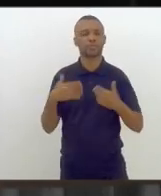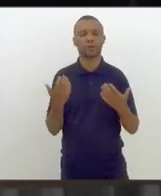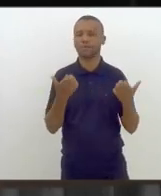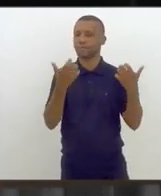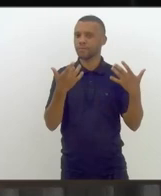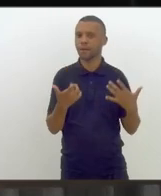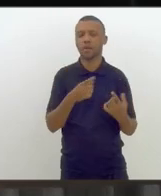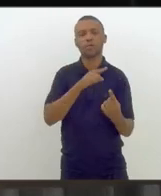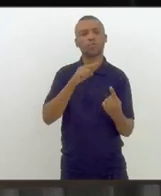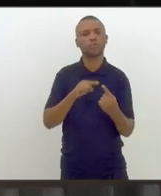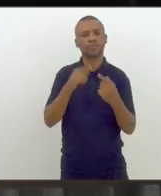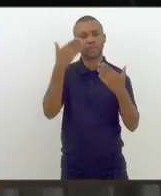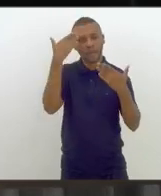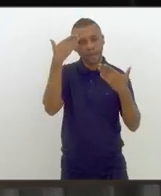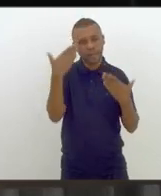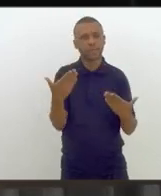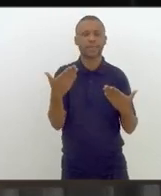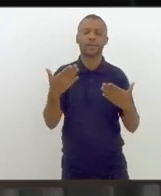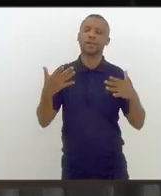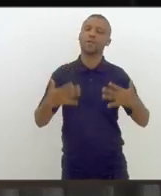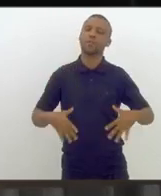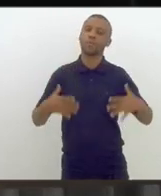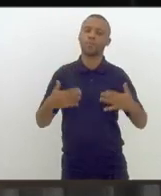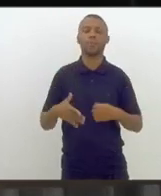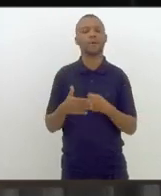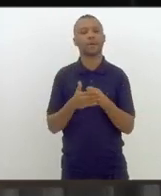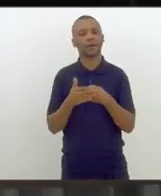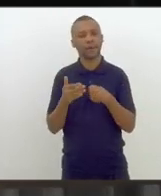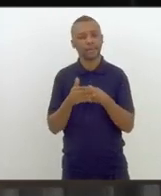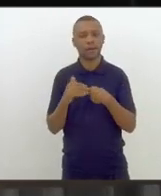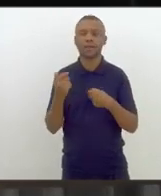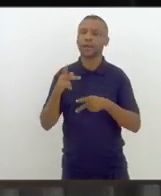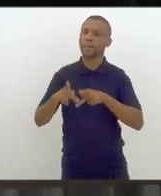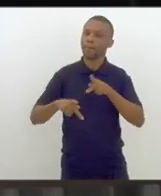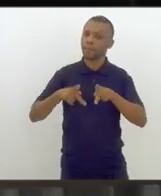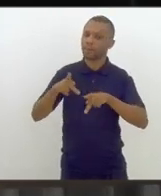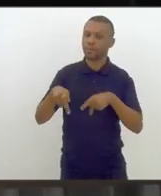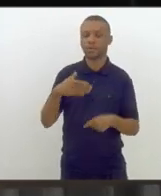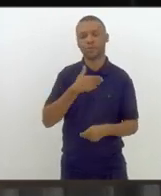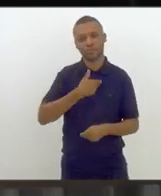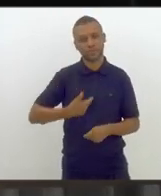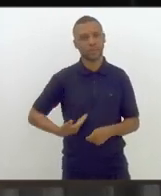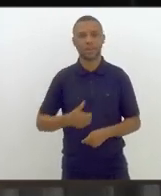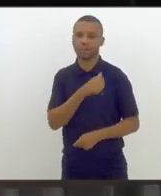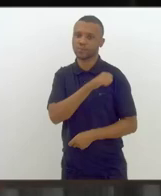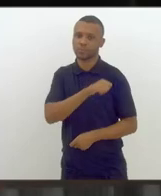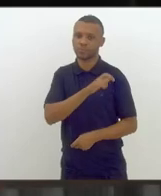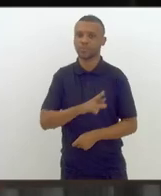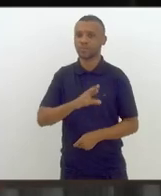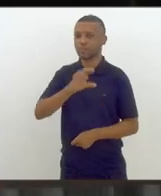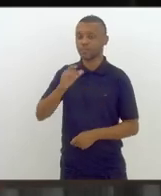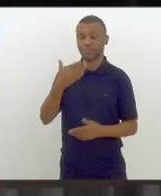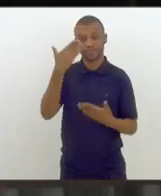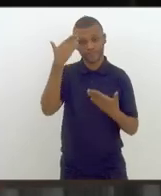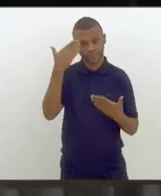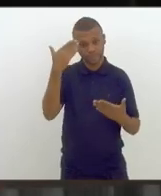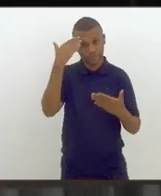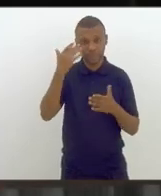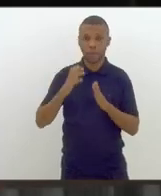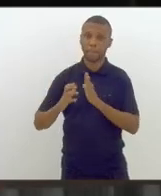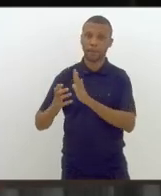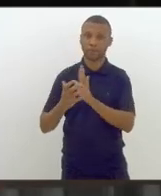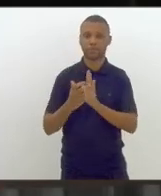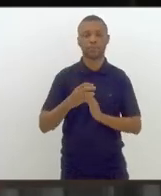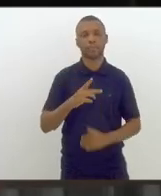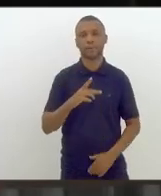para agradecer de uma forma muito carinhosa a população do Estado do Rio de Janeiro, agradecer ao meu partido